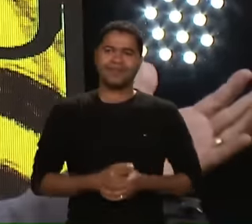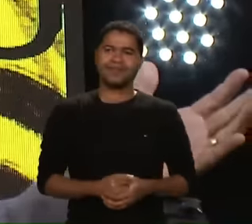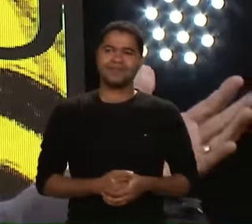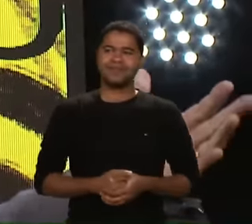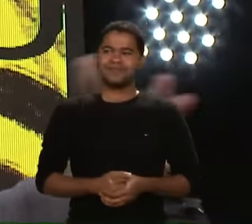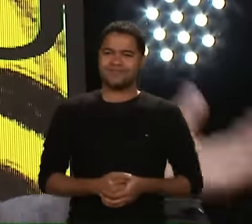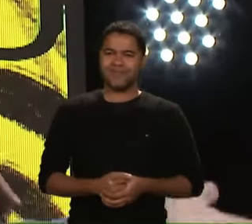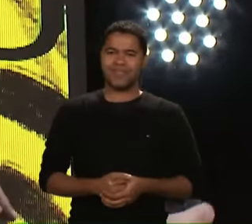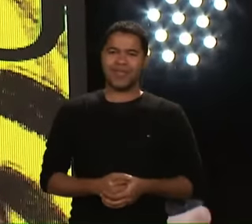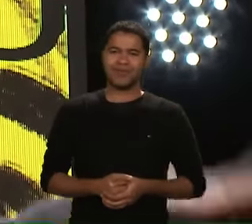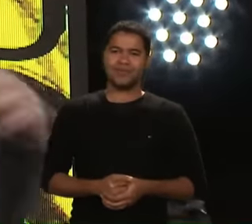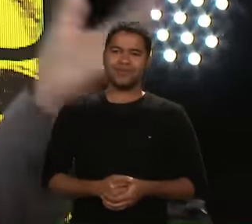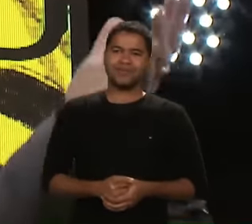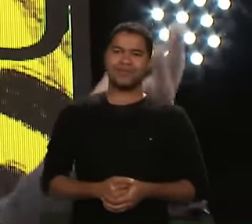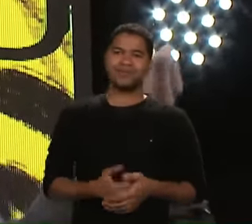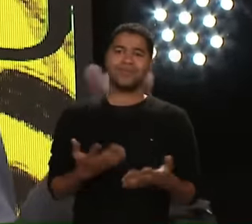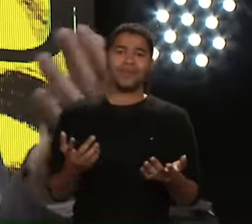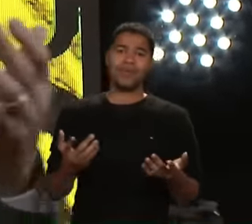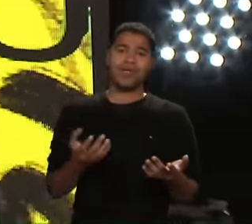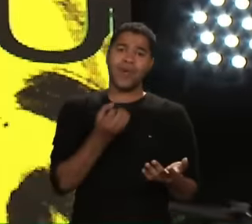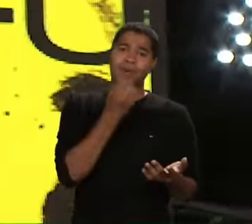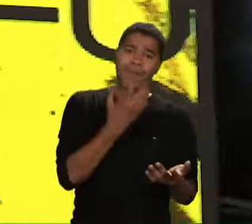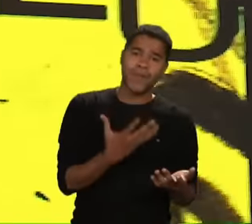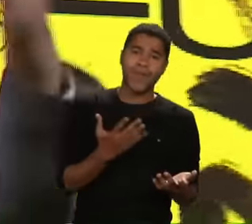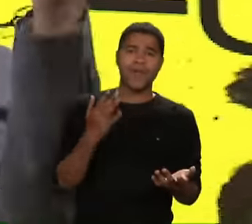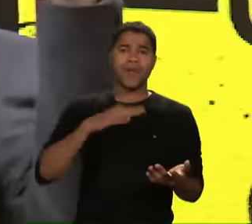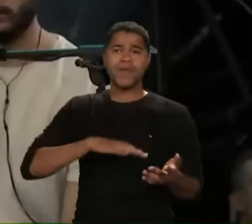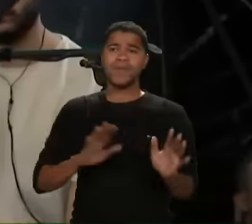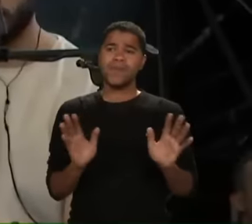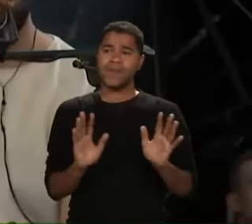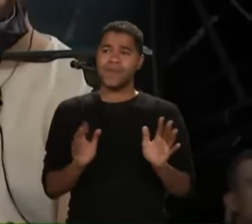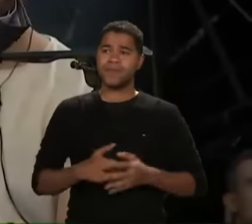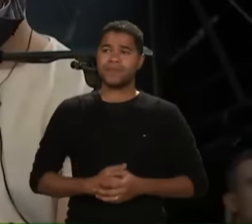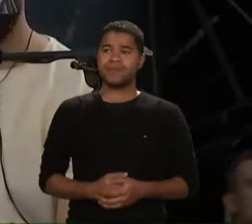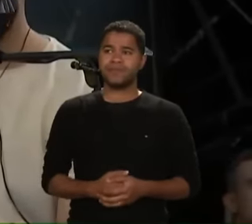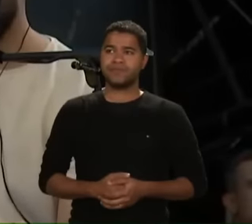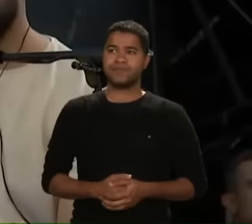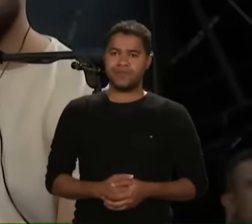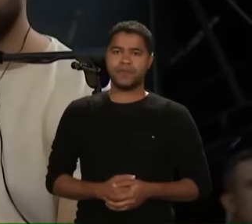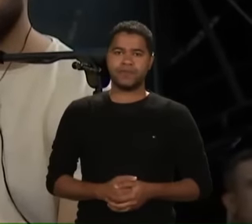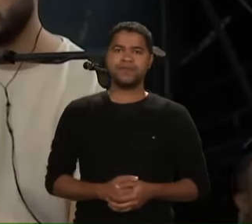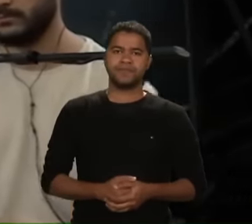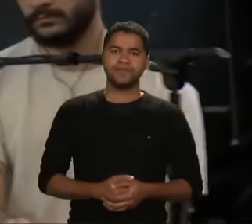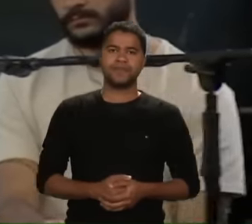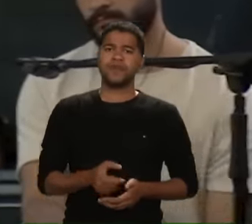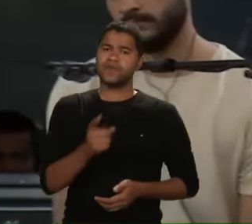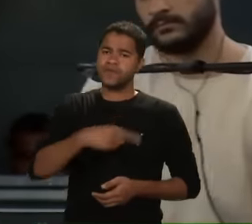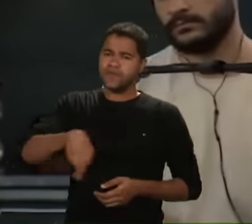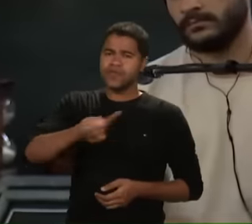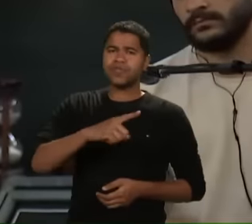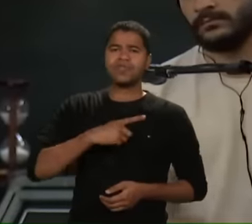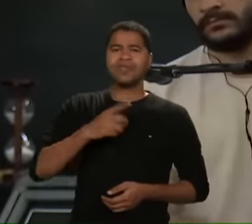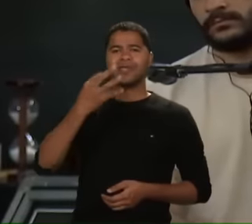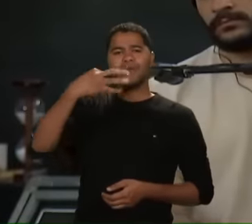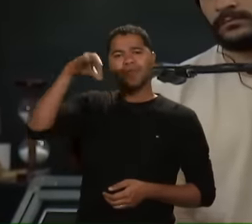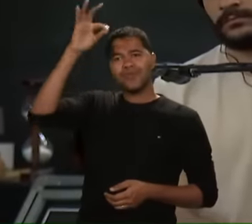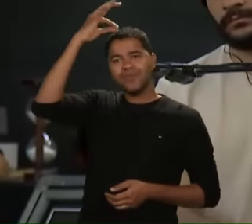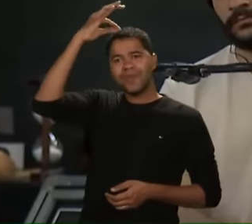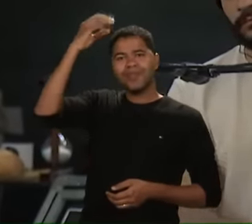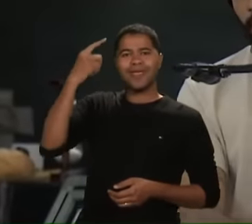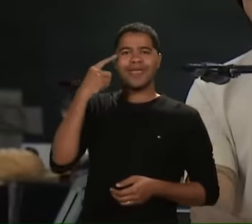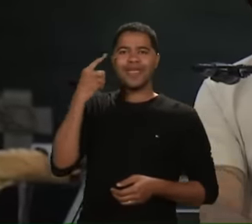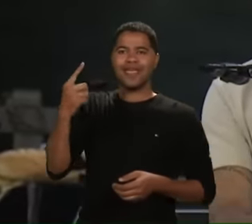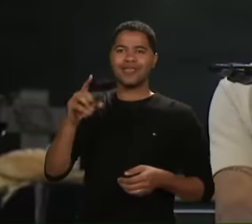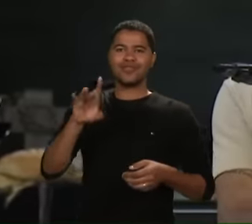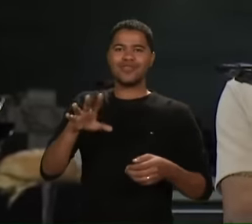da palavra, o oposto do bem é o mal. Nós não temos mal mais. Você tem o Espírito Santo. Acha que